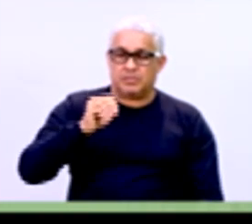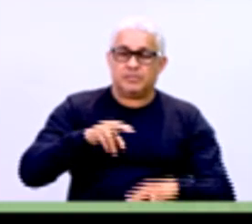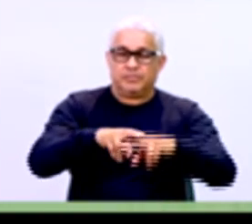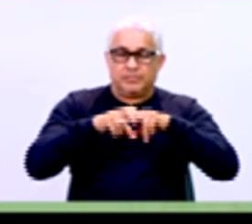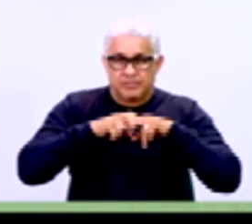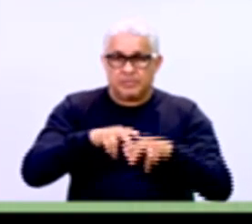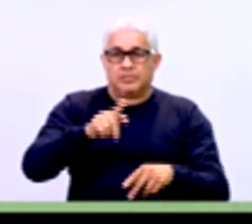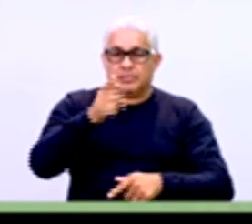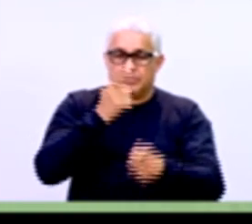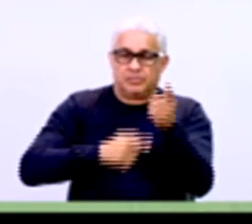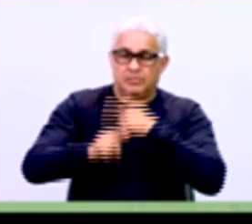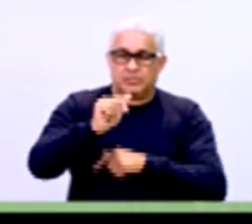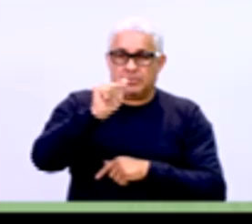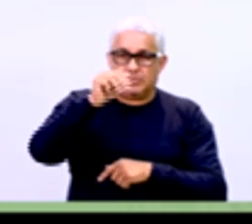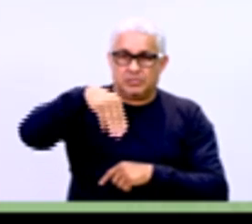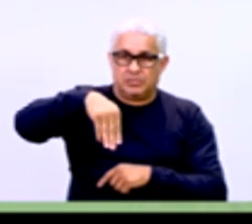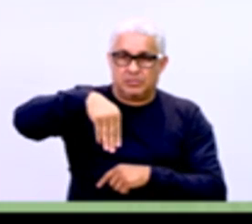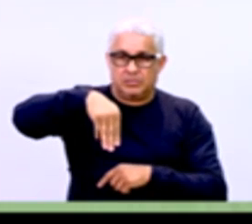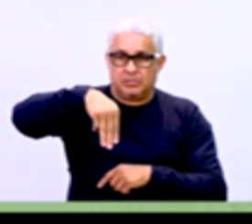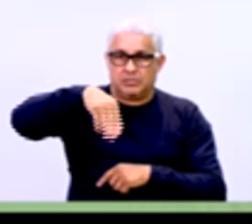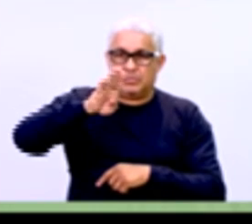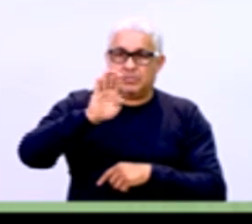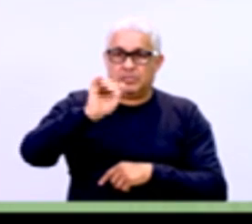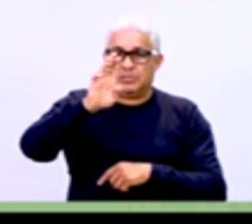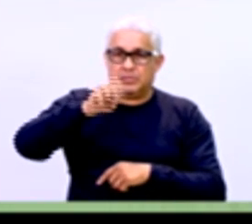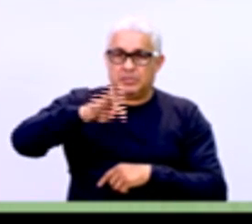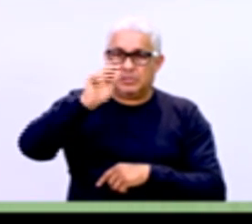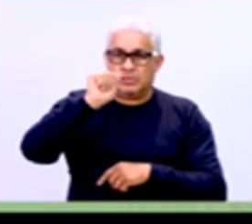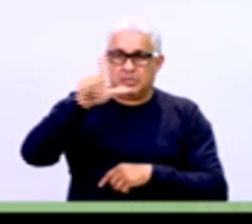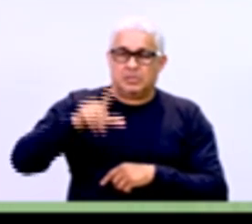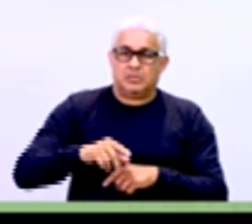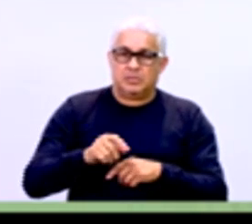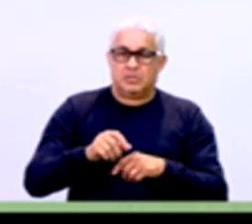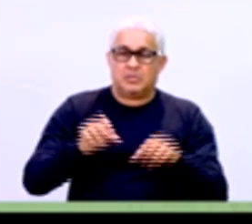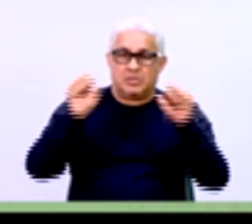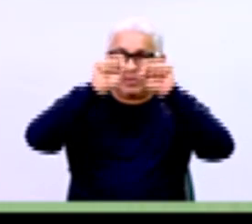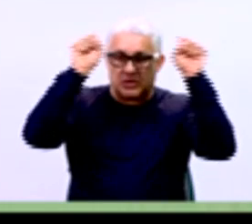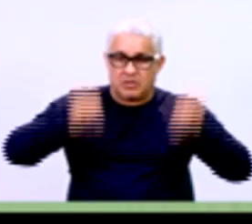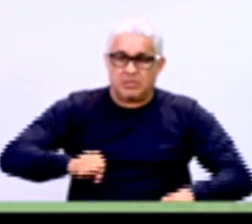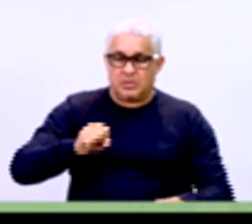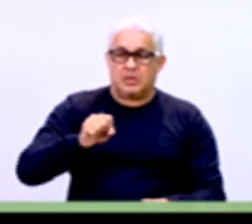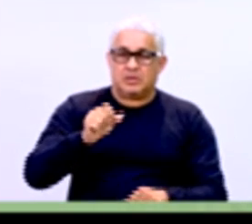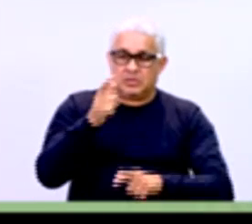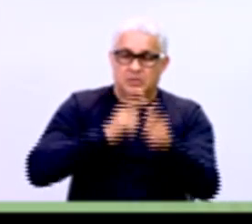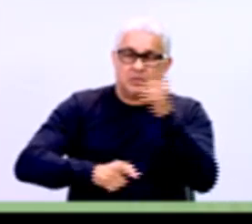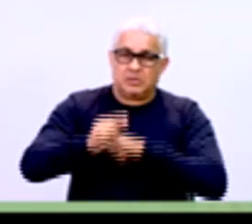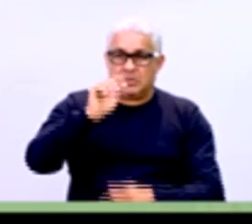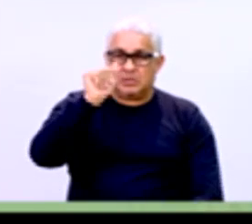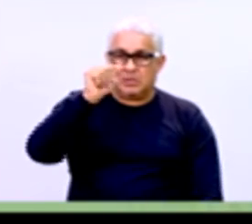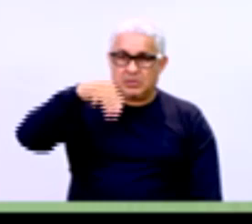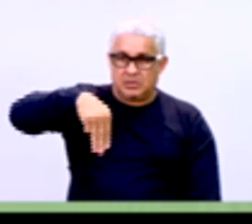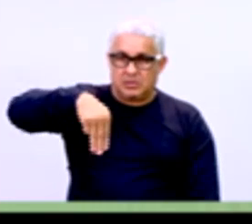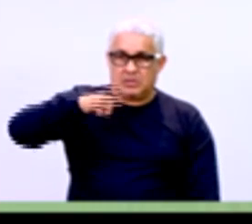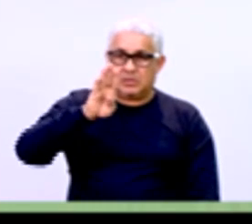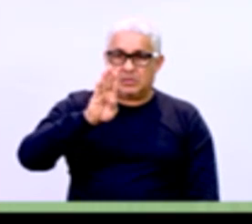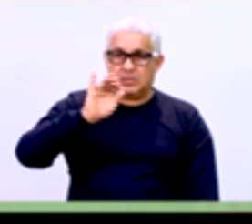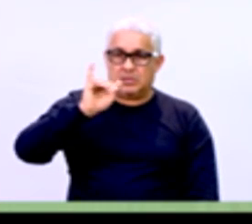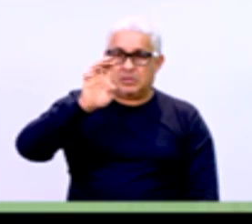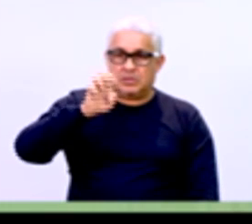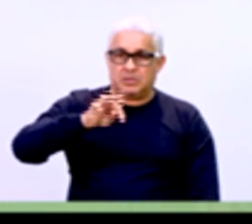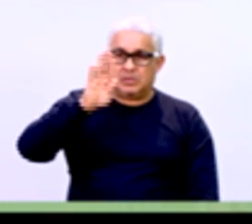são. Então vamos lá, quando nós falamos em sistema de gestão ambiental, nós temos que analisar os